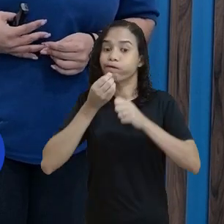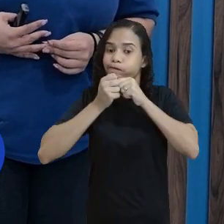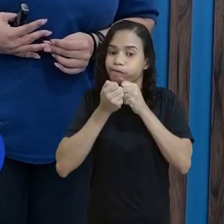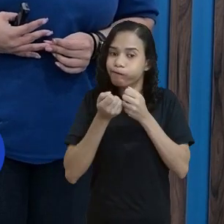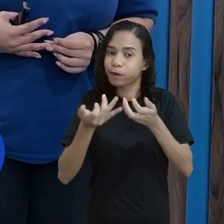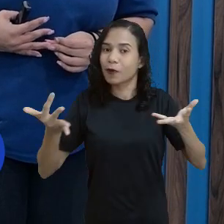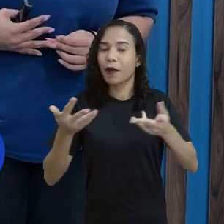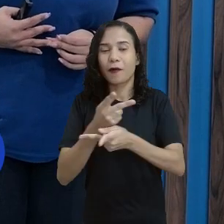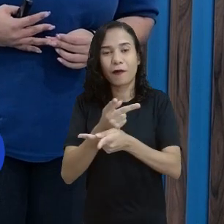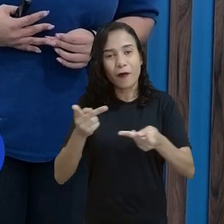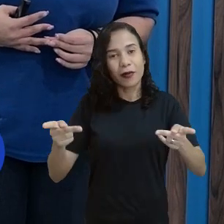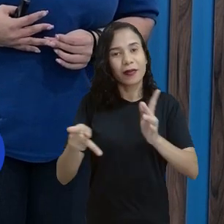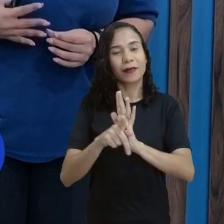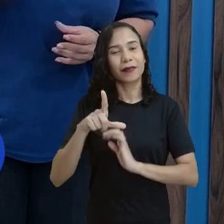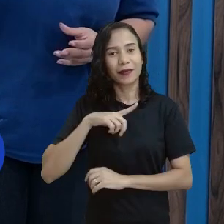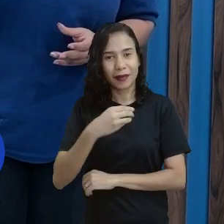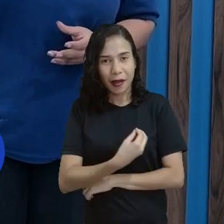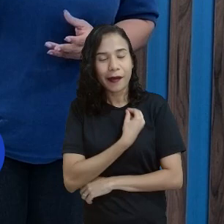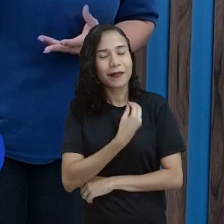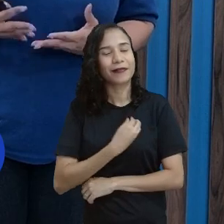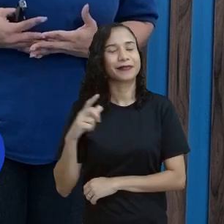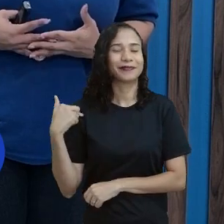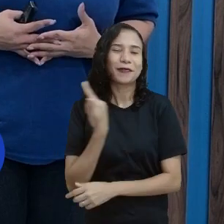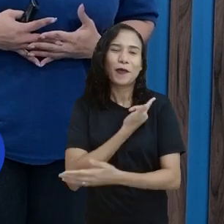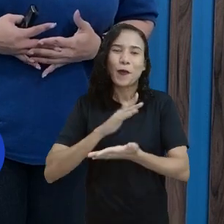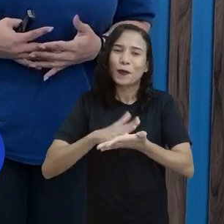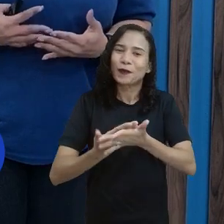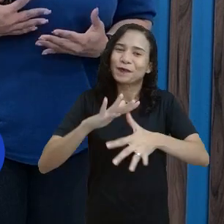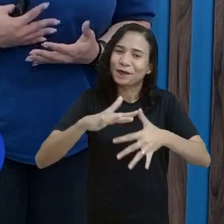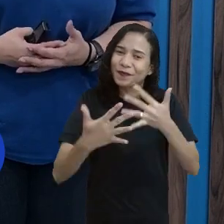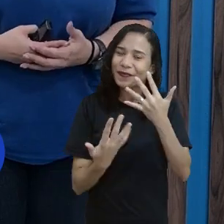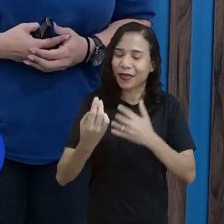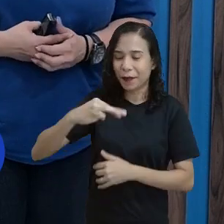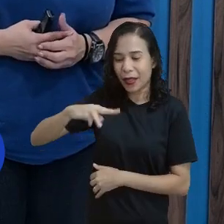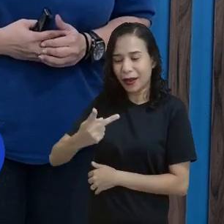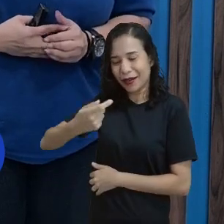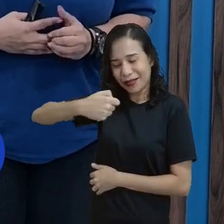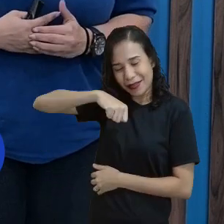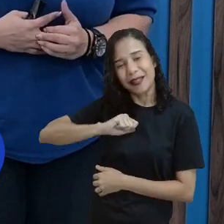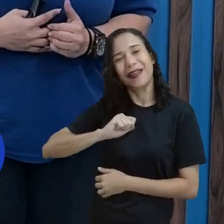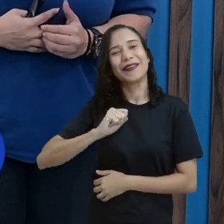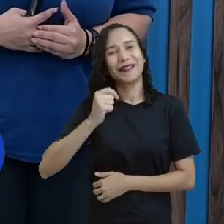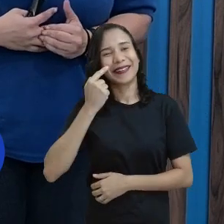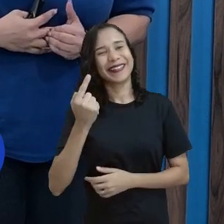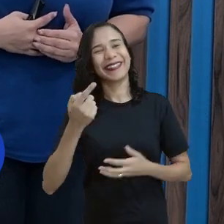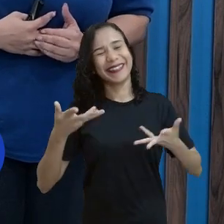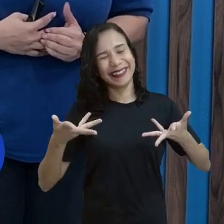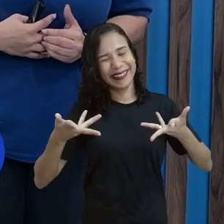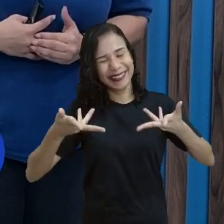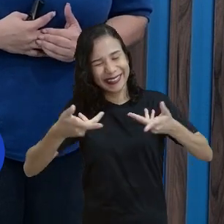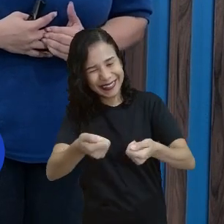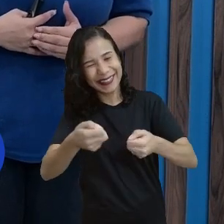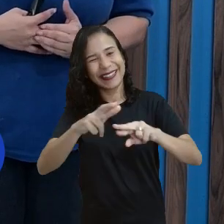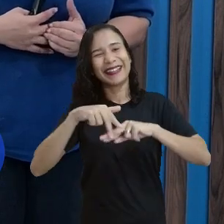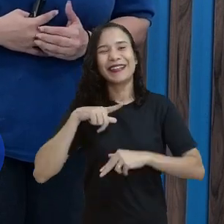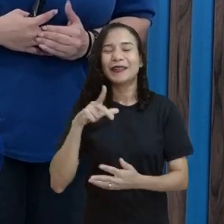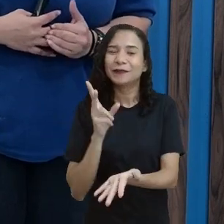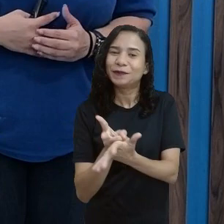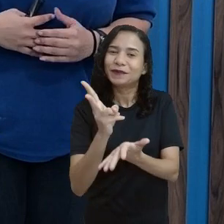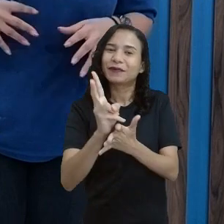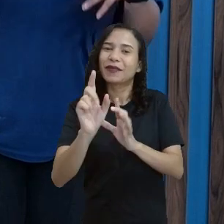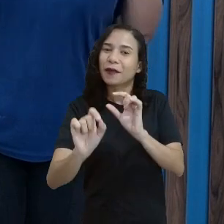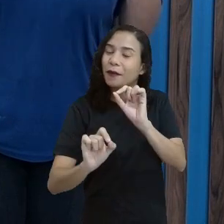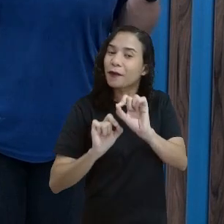para vocês, temos aqui a nossa intérprete de Libras, Helena. Helena, maravilhosa, aqui sempre